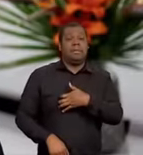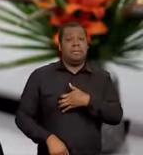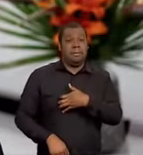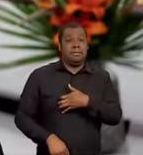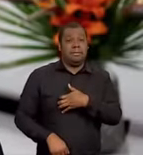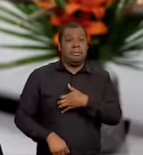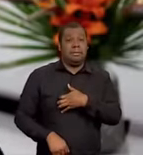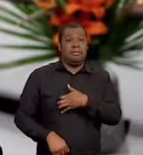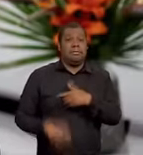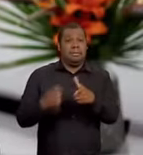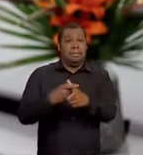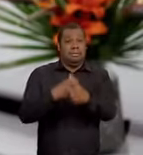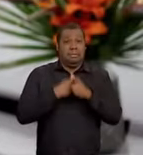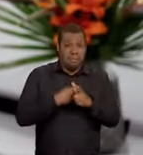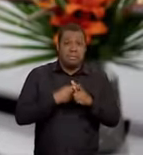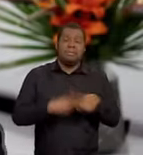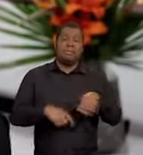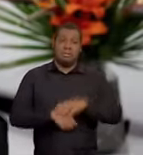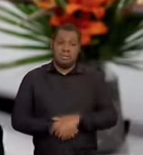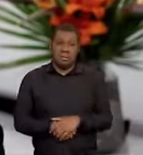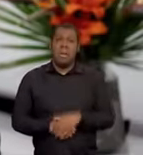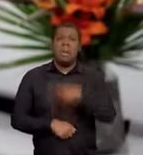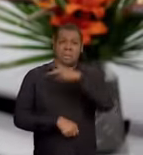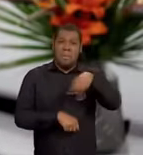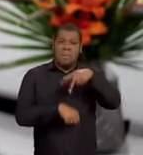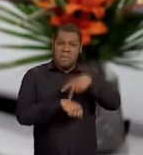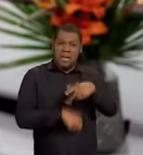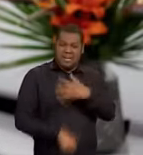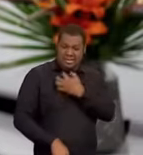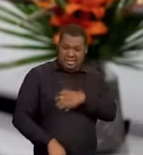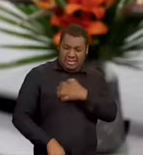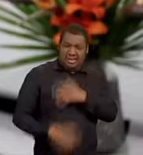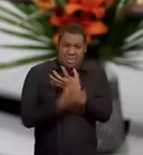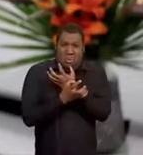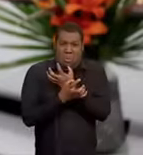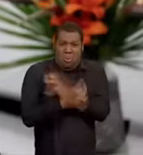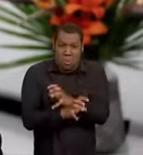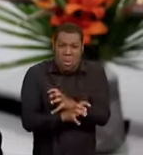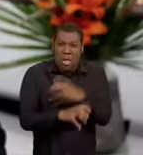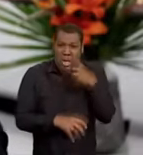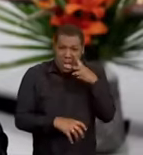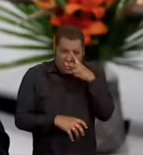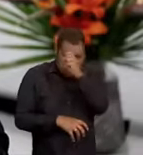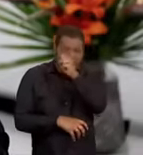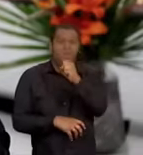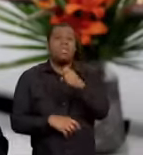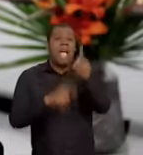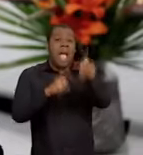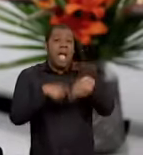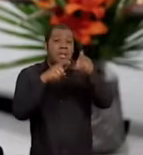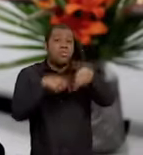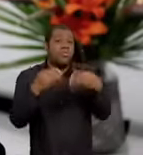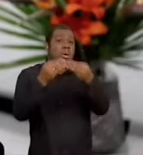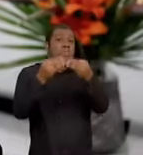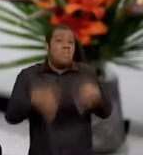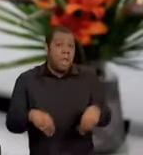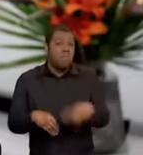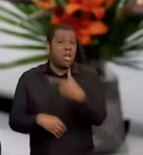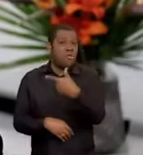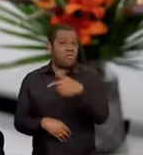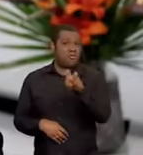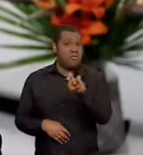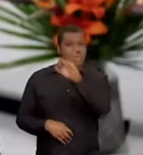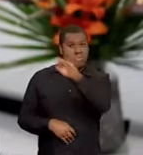seca muito forte, perderam 25% da sua agricultura. E eu, por exemplo,